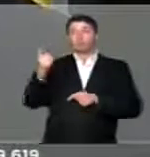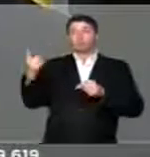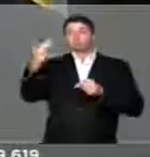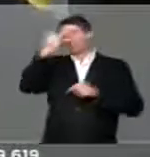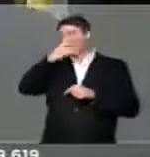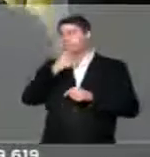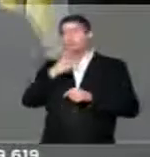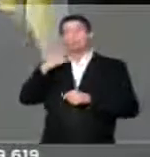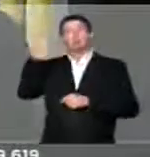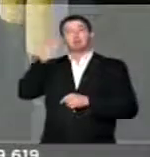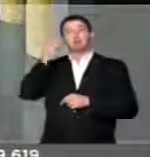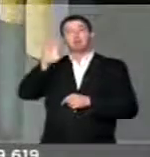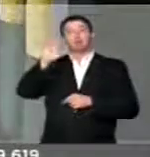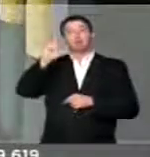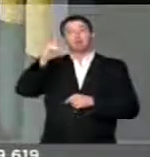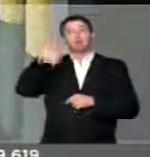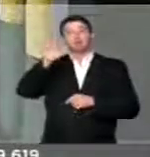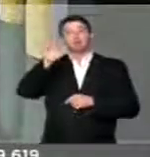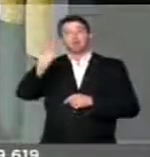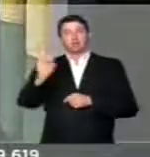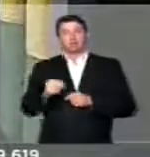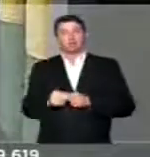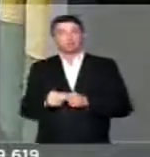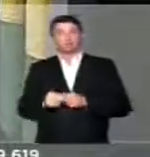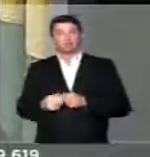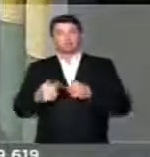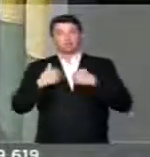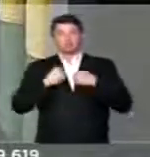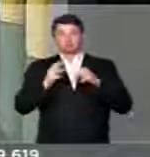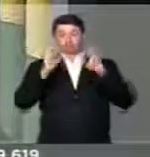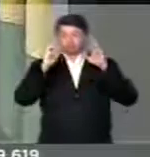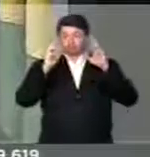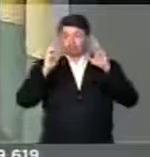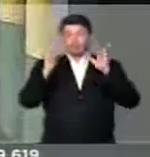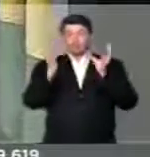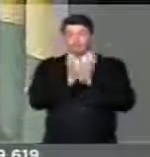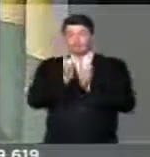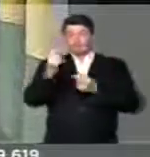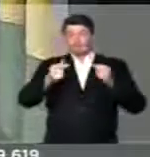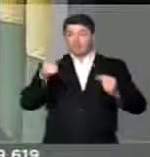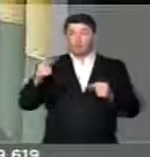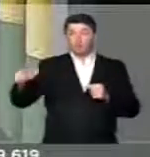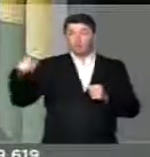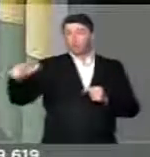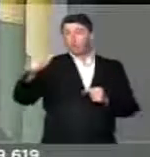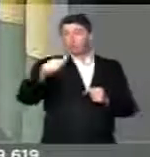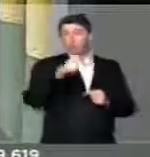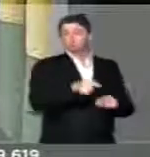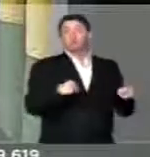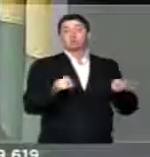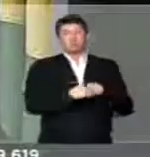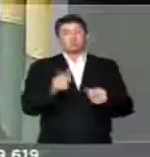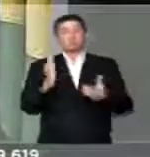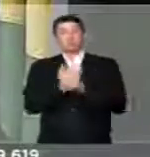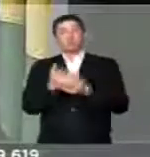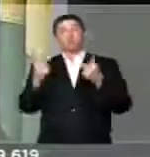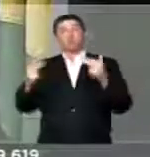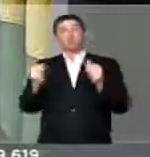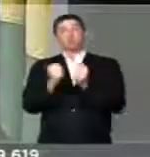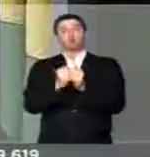na cara do deputado Bolsonaro. E eu espero que os partidos políticos também façam